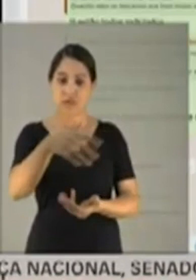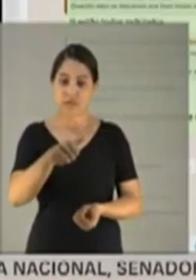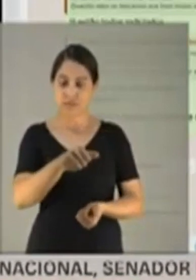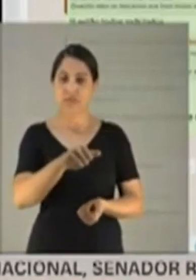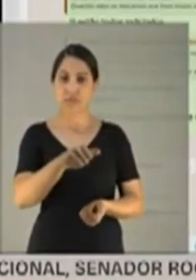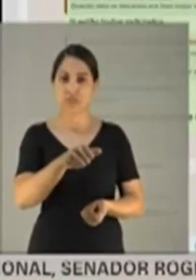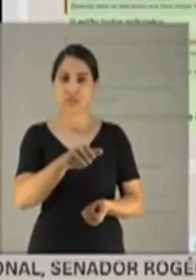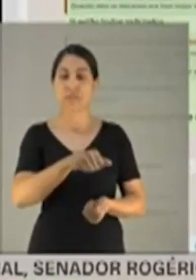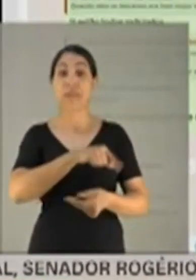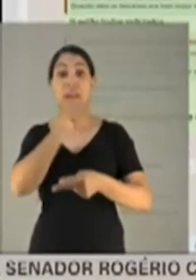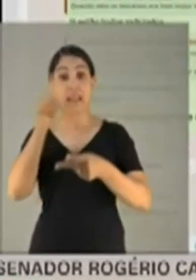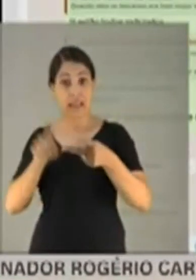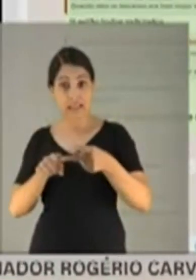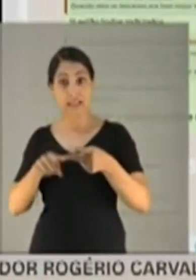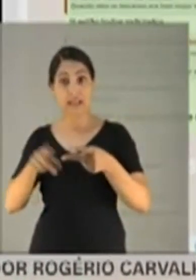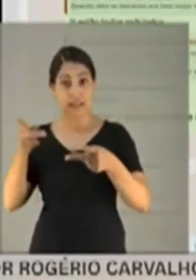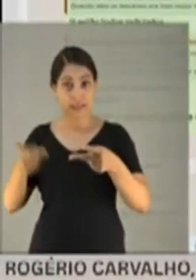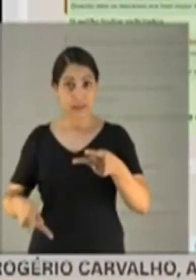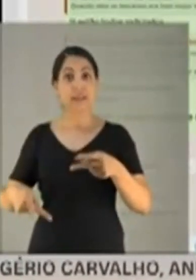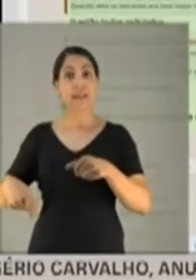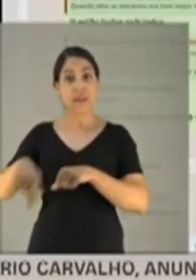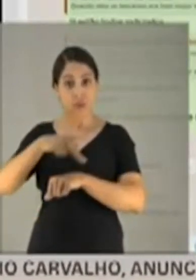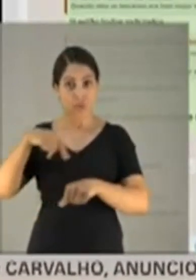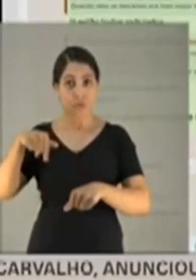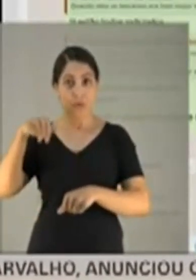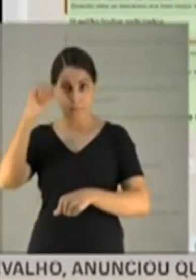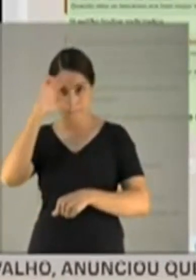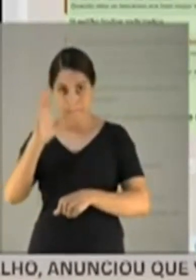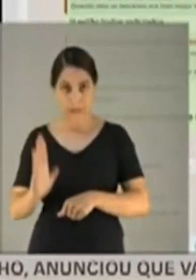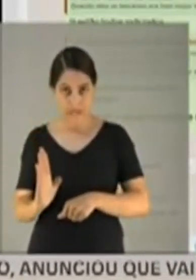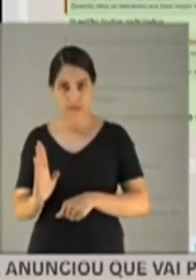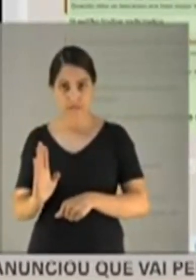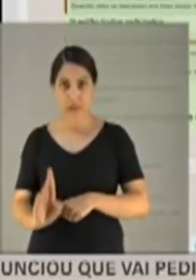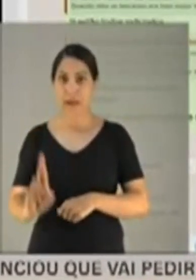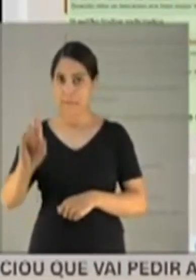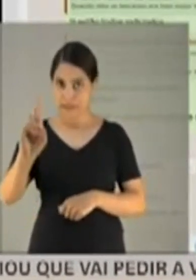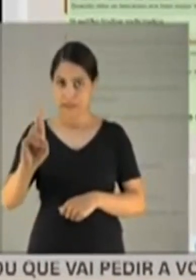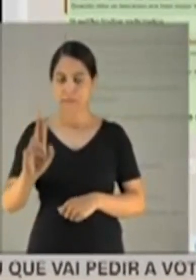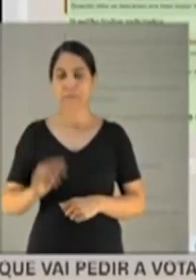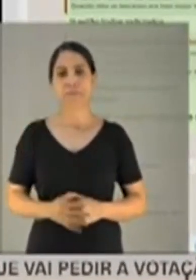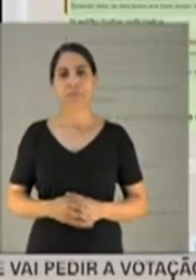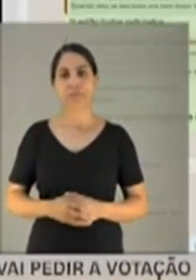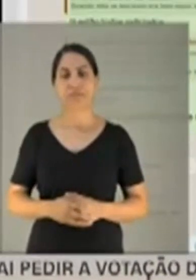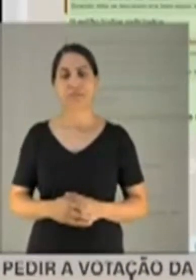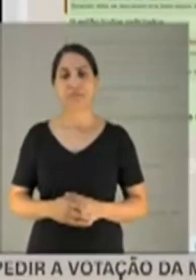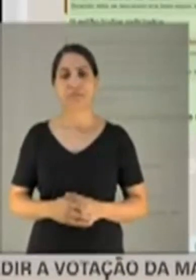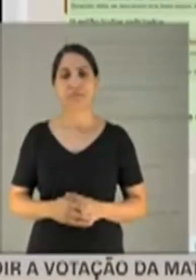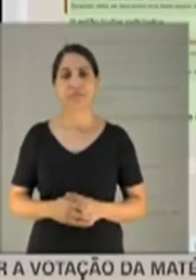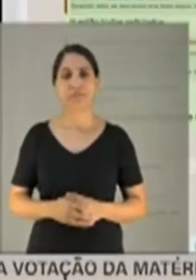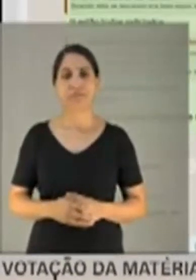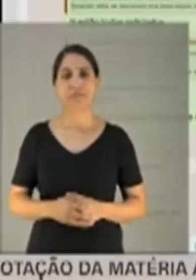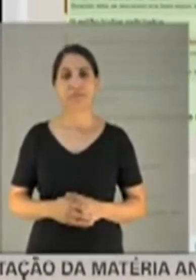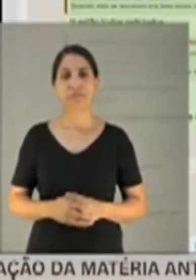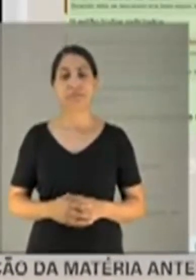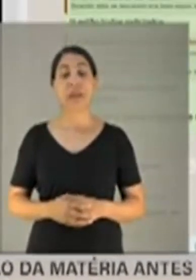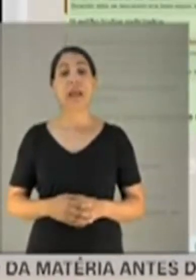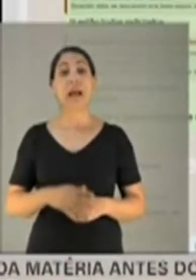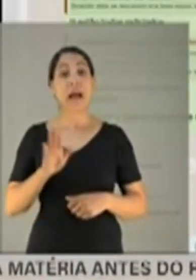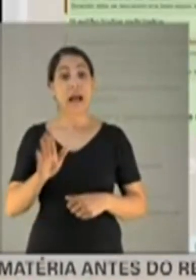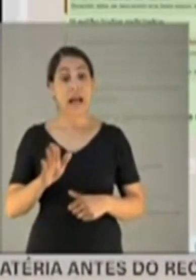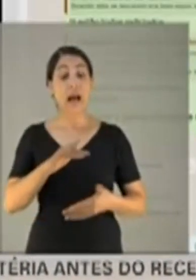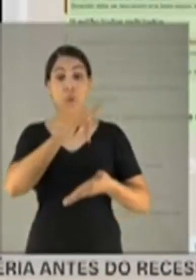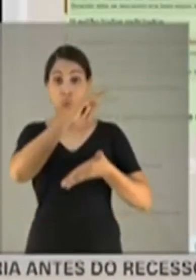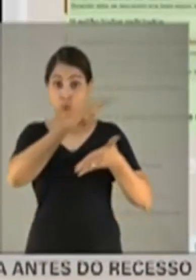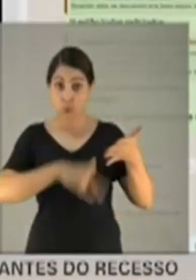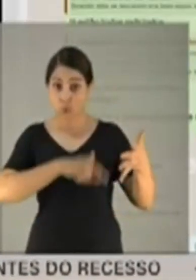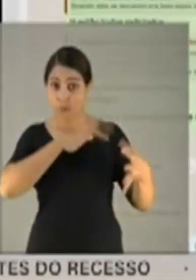é uma representante legal dela, uma distribuidora aqui no Brasil. A invoice que eles mandaram não é de